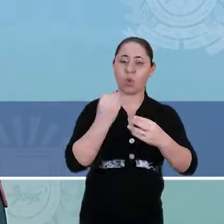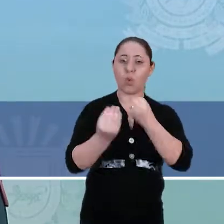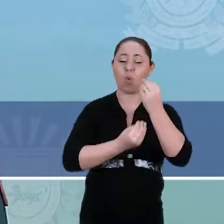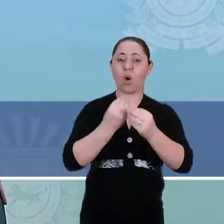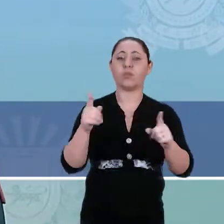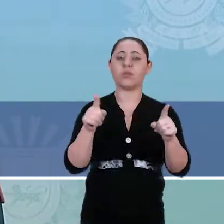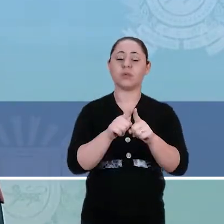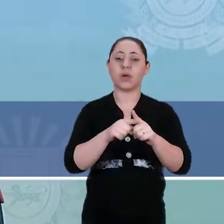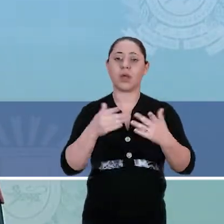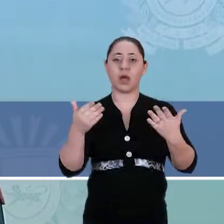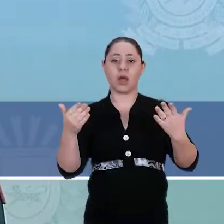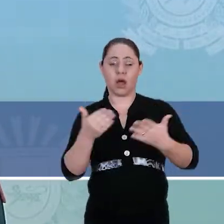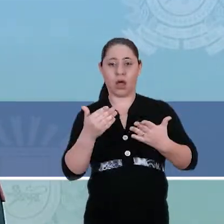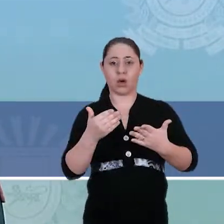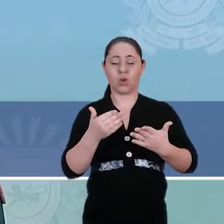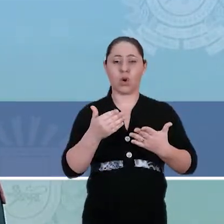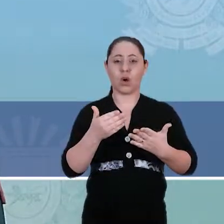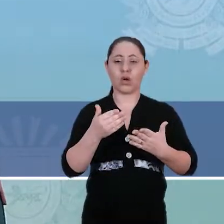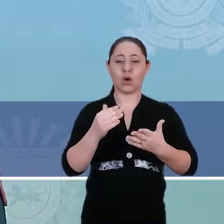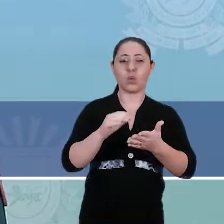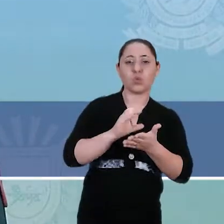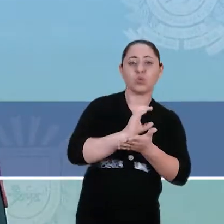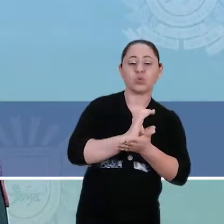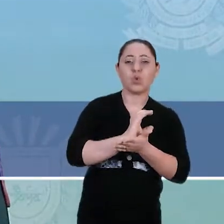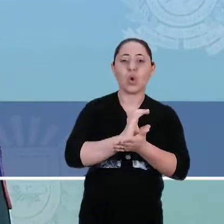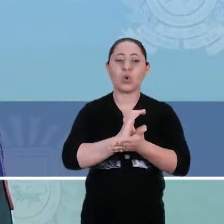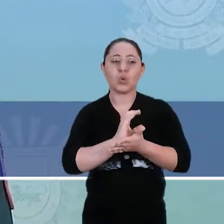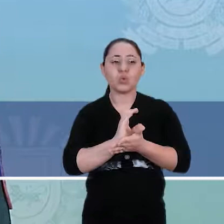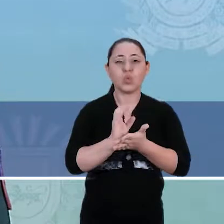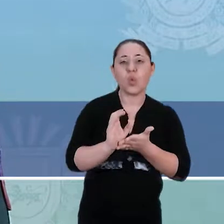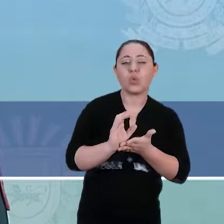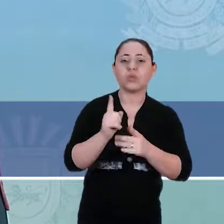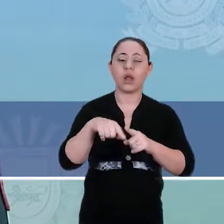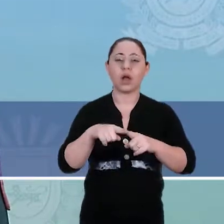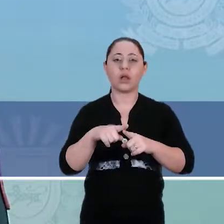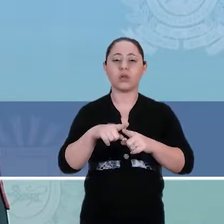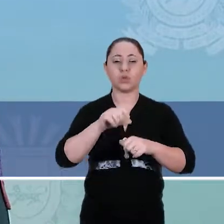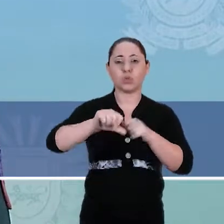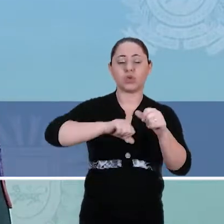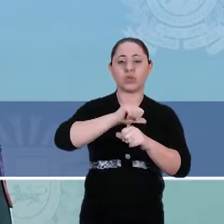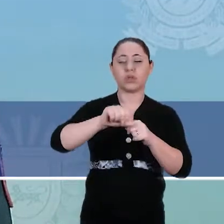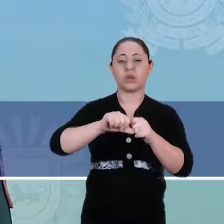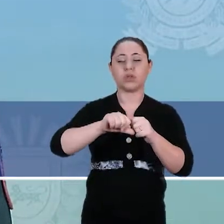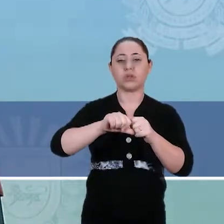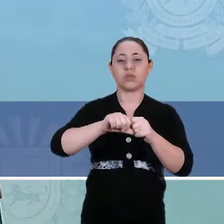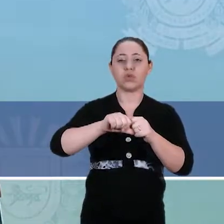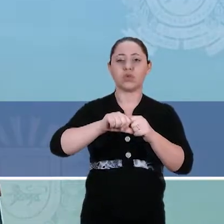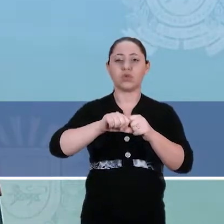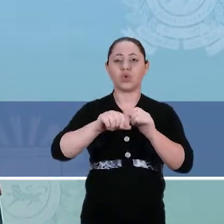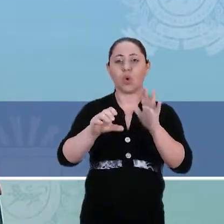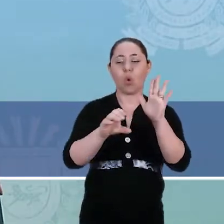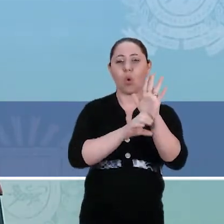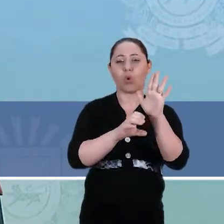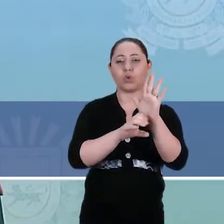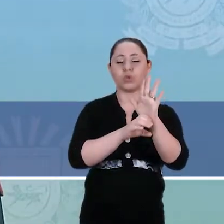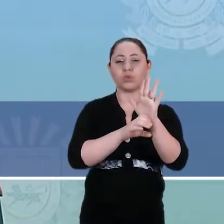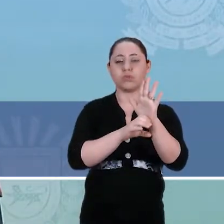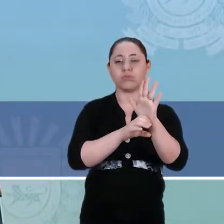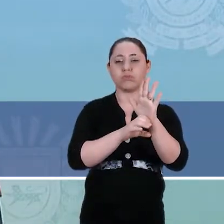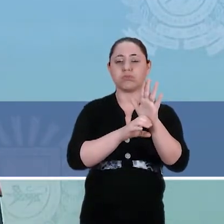instituição. Assim como agora com função de corregedora, com a última alteração do Código Penal Militar. A Polícia Militar,